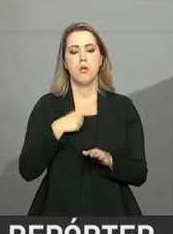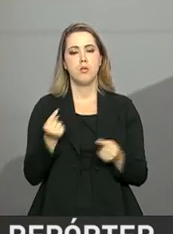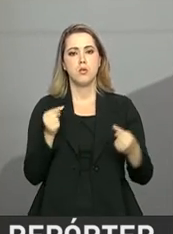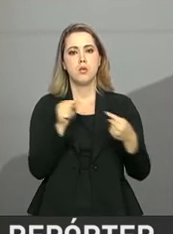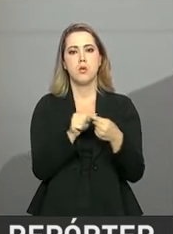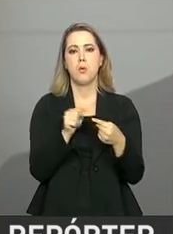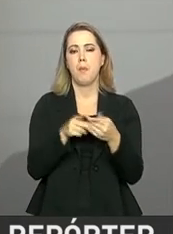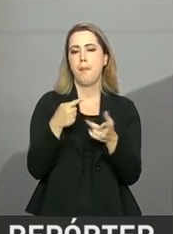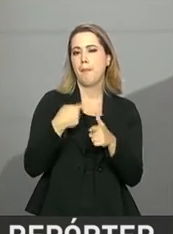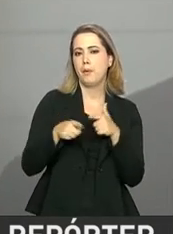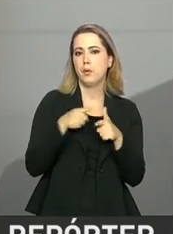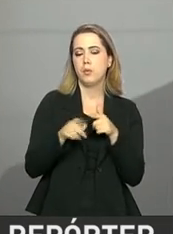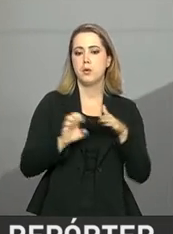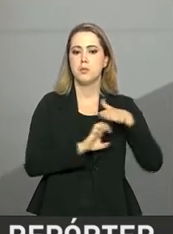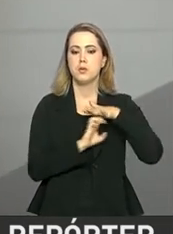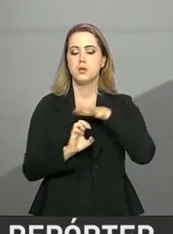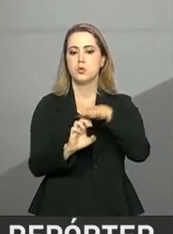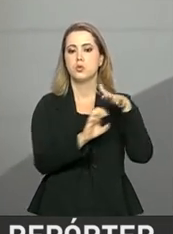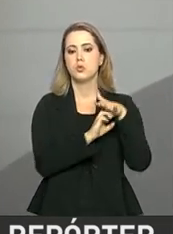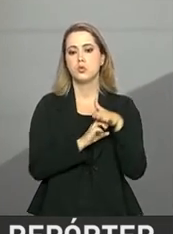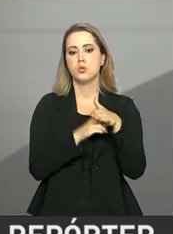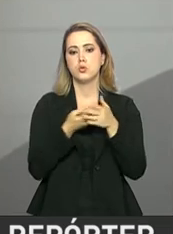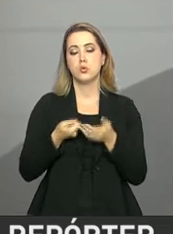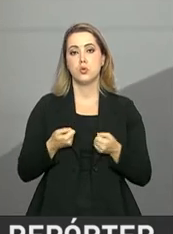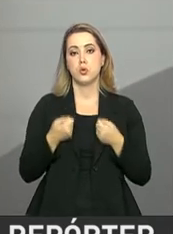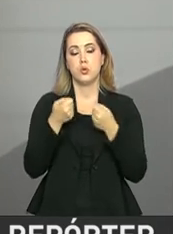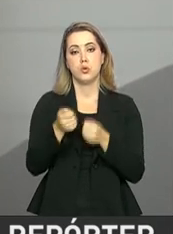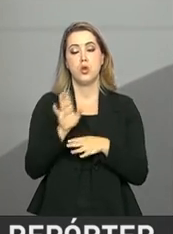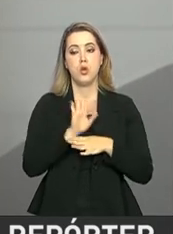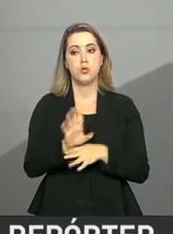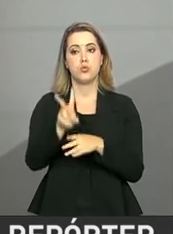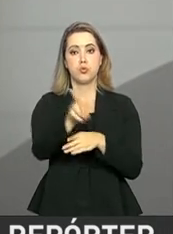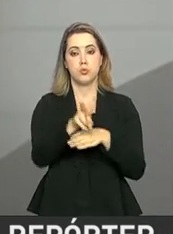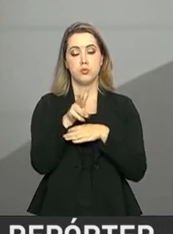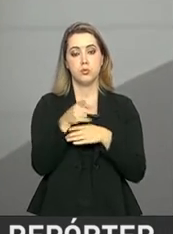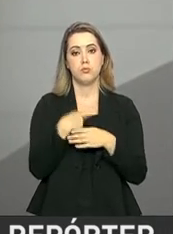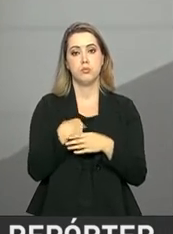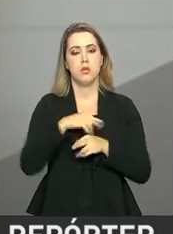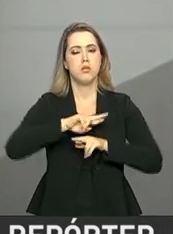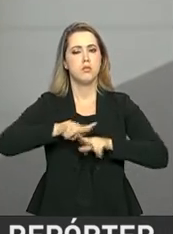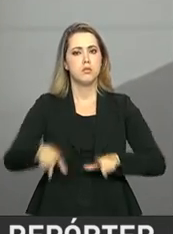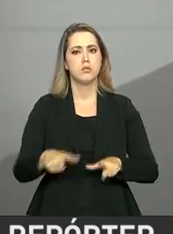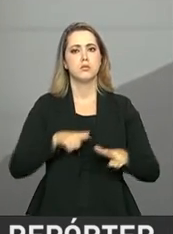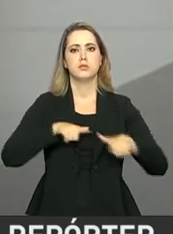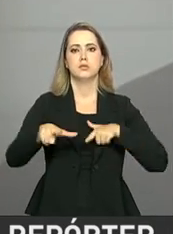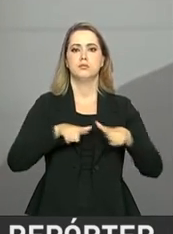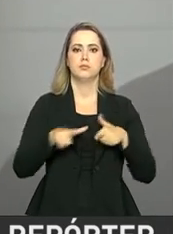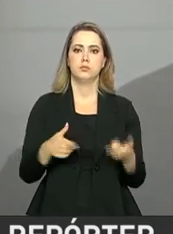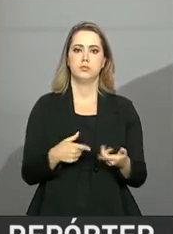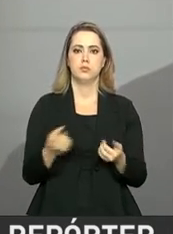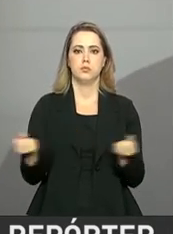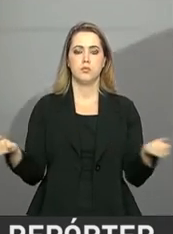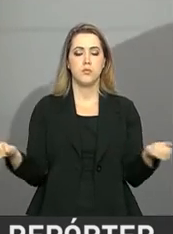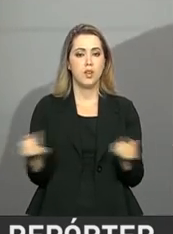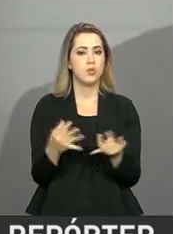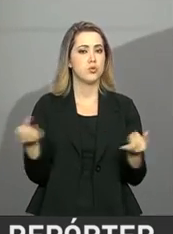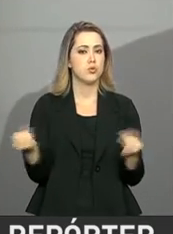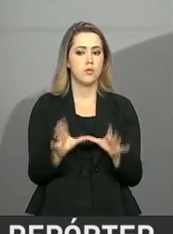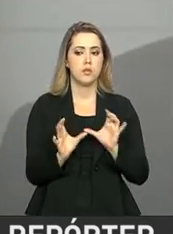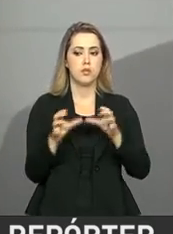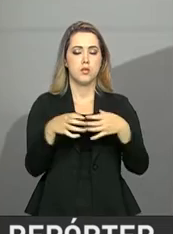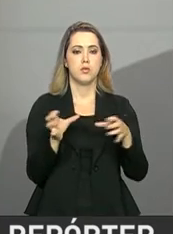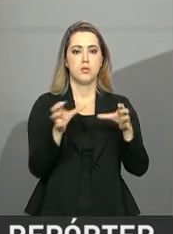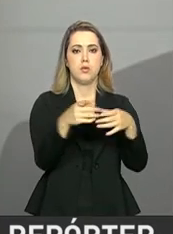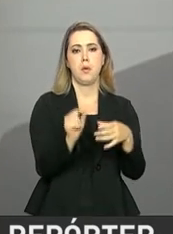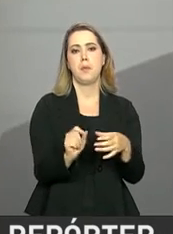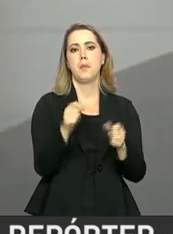concorrência desleal, no sentido de suporte de financiamento, enfim. É uma tarefa múltipla de muitas áreas. Isso você não faz do